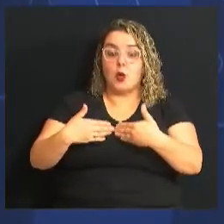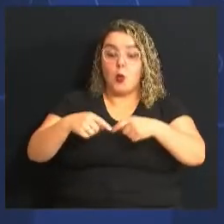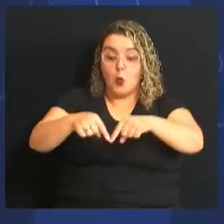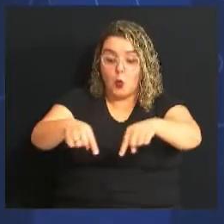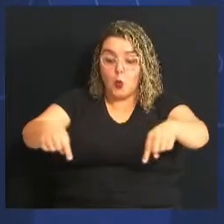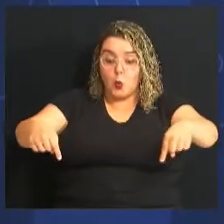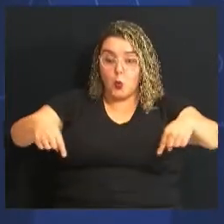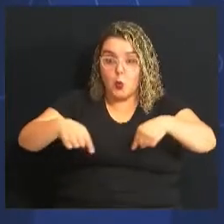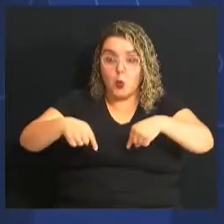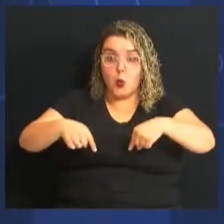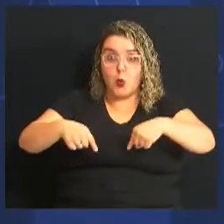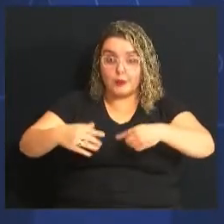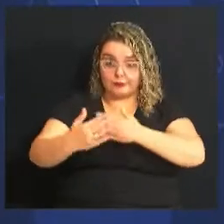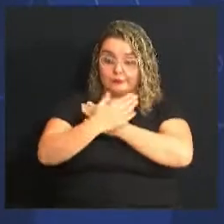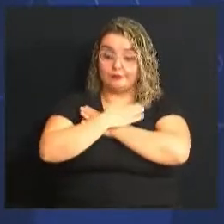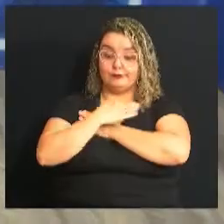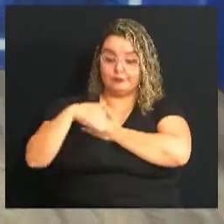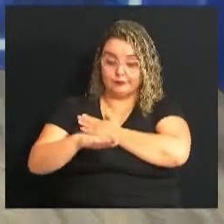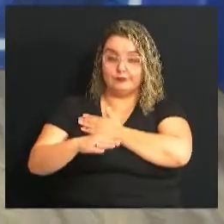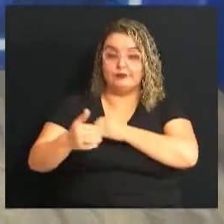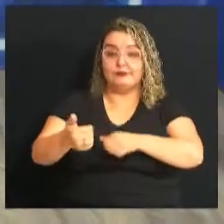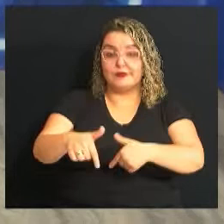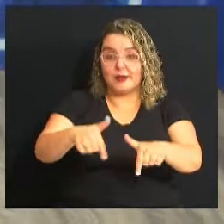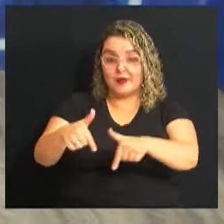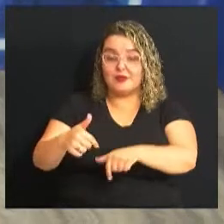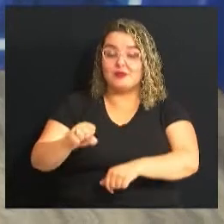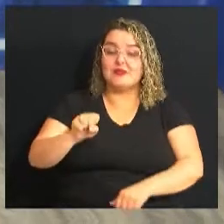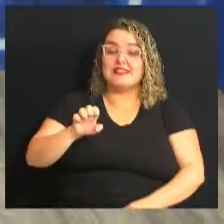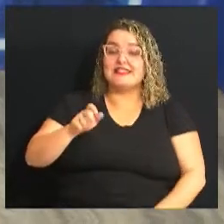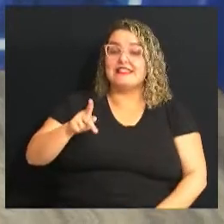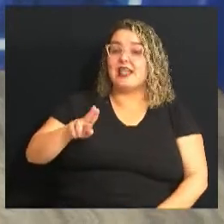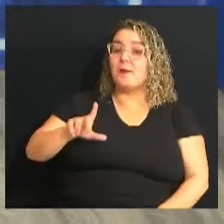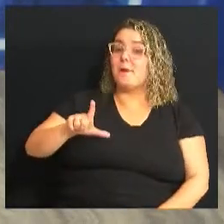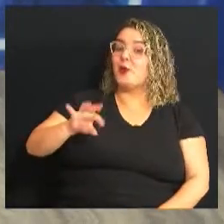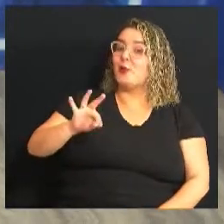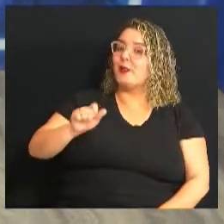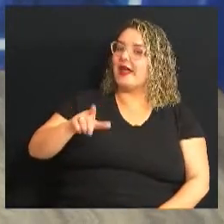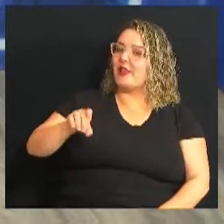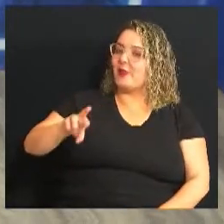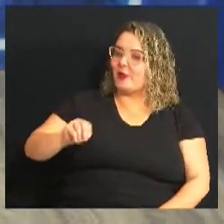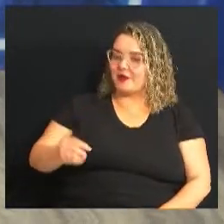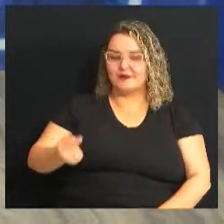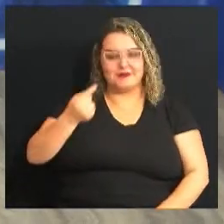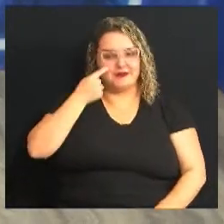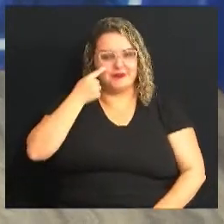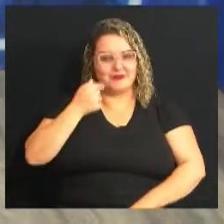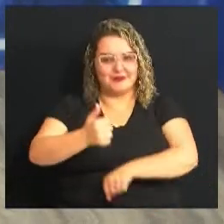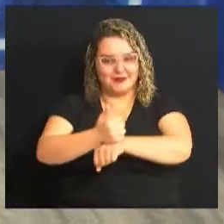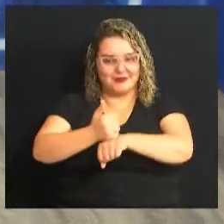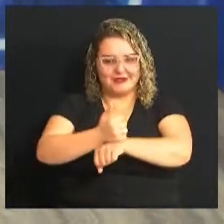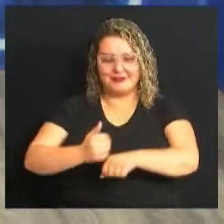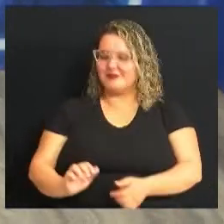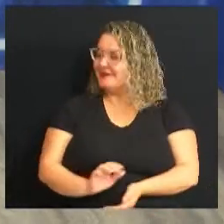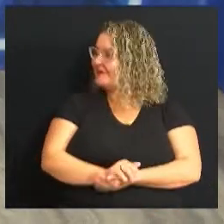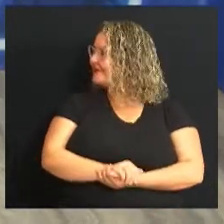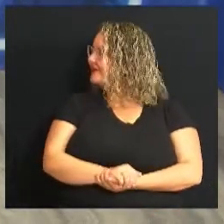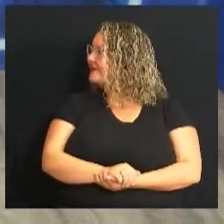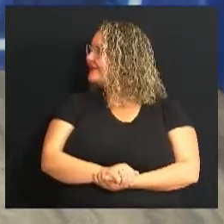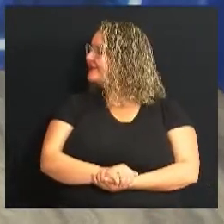sobre o trabalho de um sepultador, você que está nos acompanhando, fique com Se Liga na Profissão.